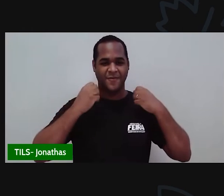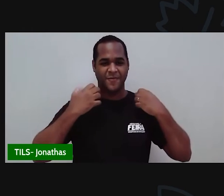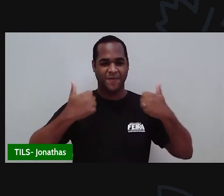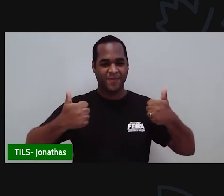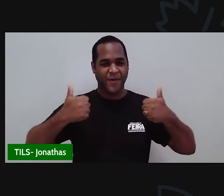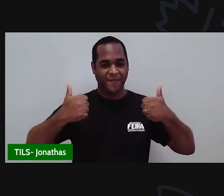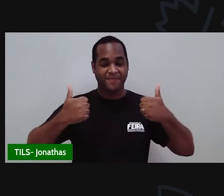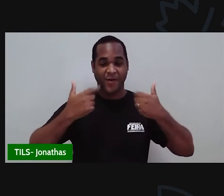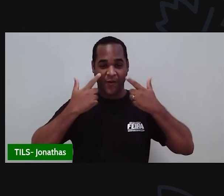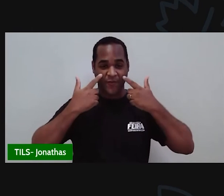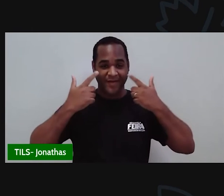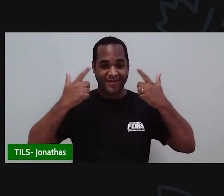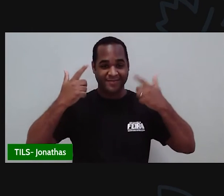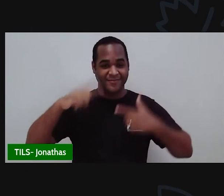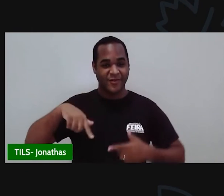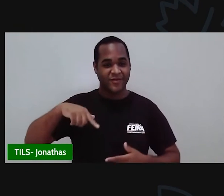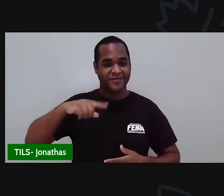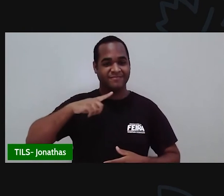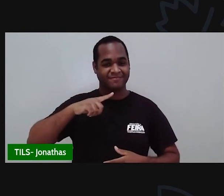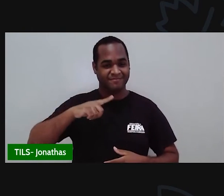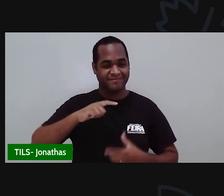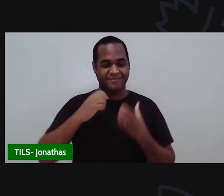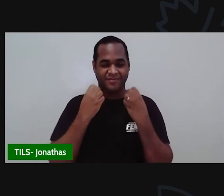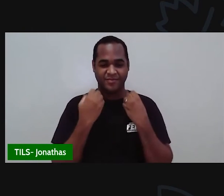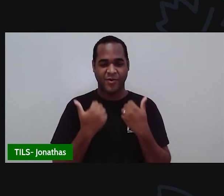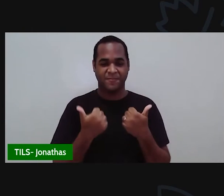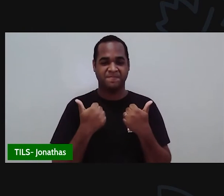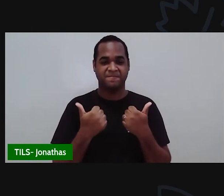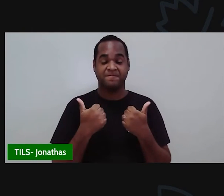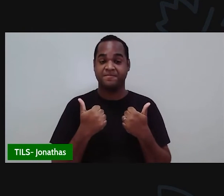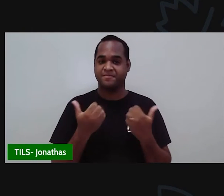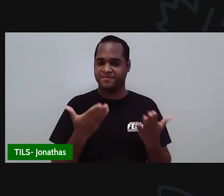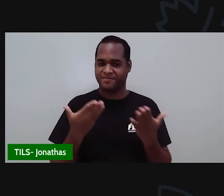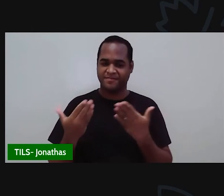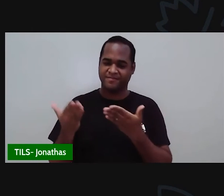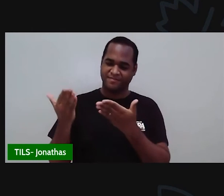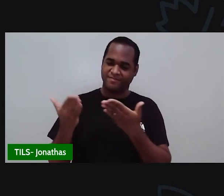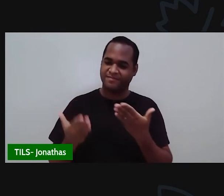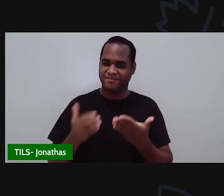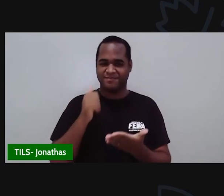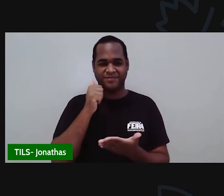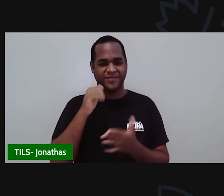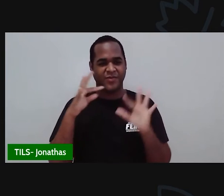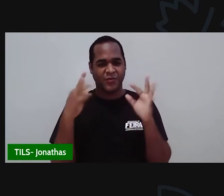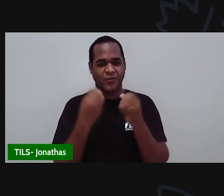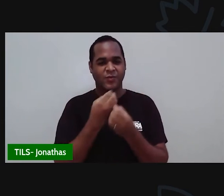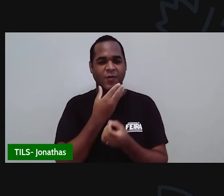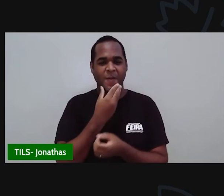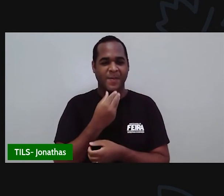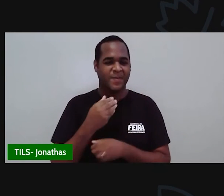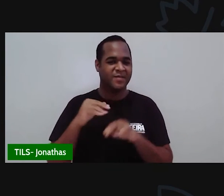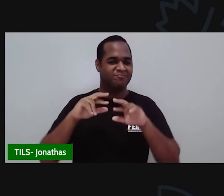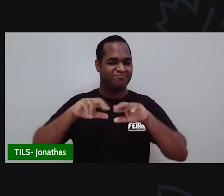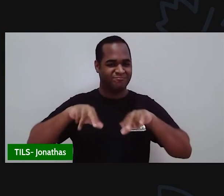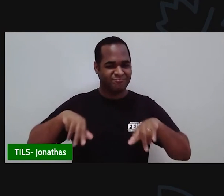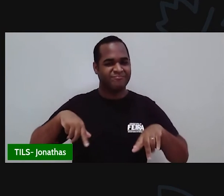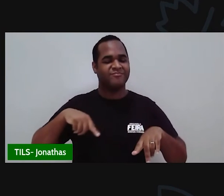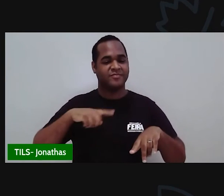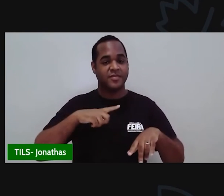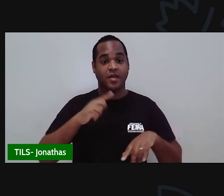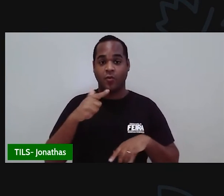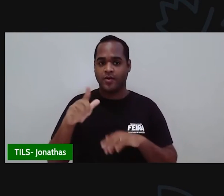Olá! Olha nós aqui mais uma vez. Sejam bem-vindos, sejam bem-vindas a mais uma de